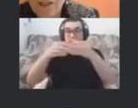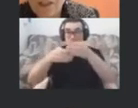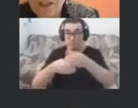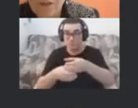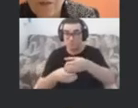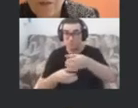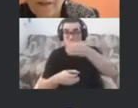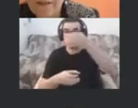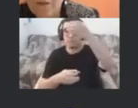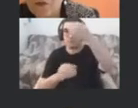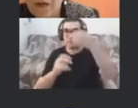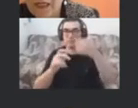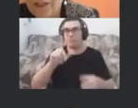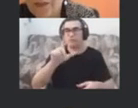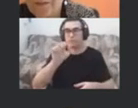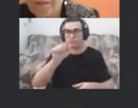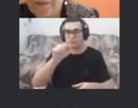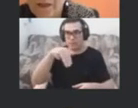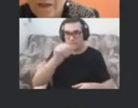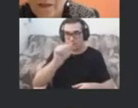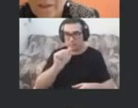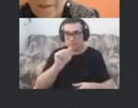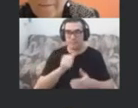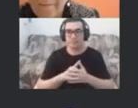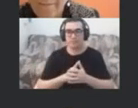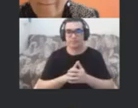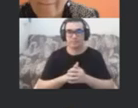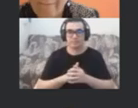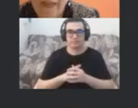processo, a gente tem uma eficiência muito baixa.